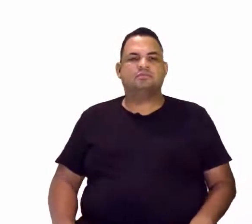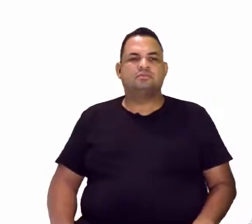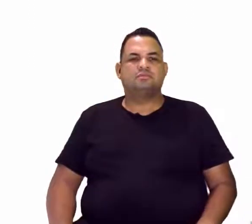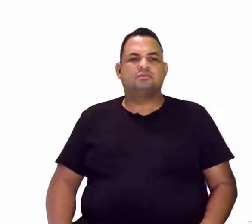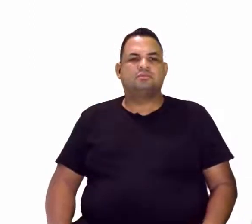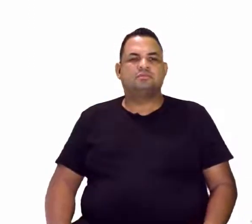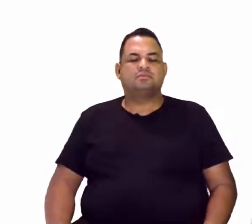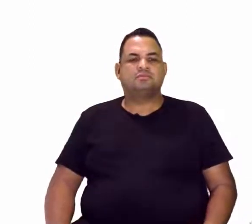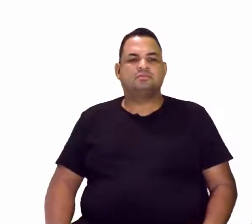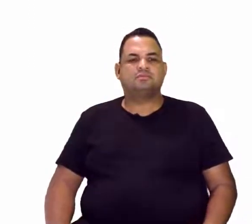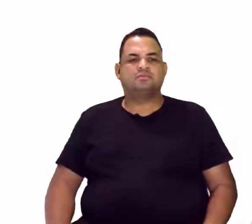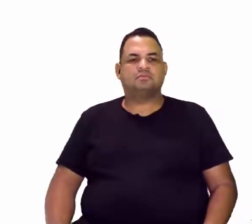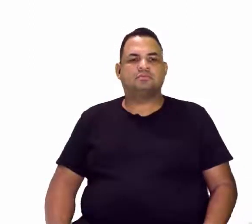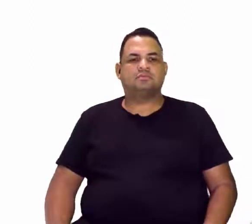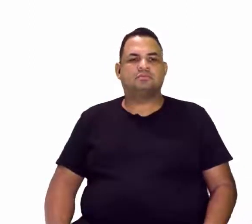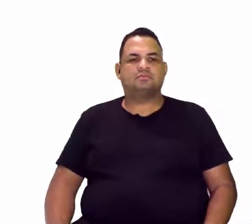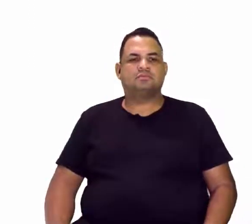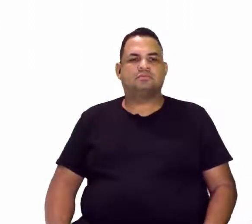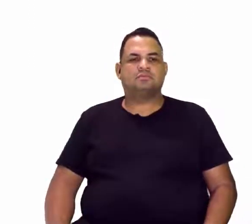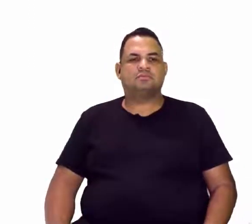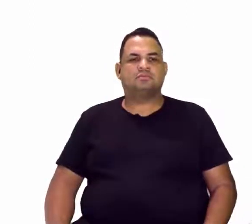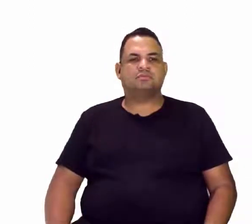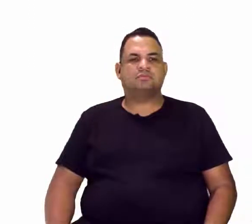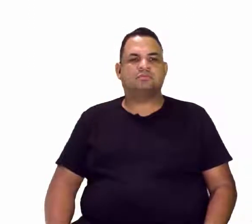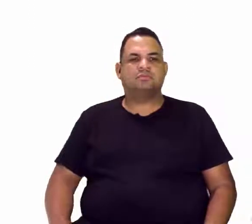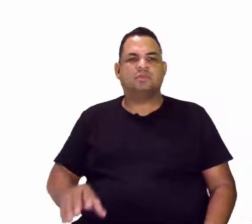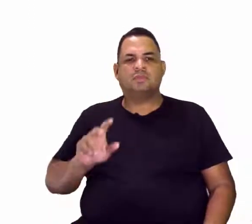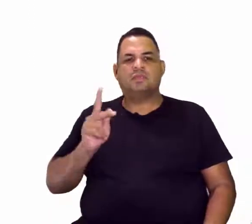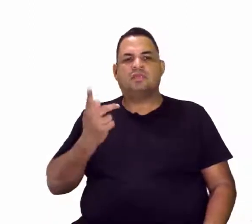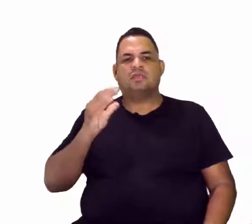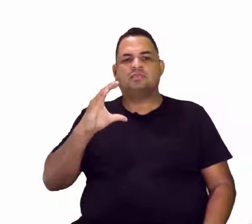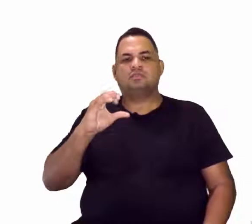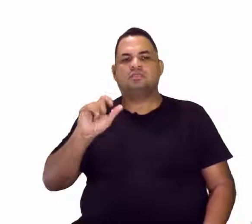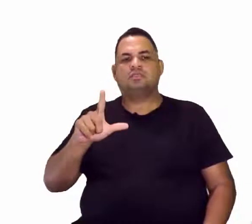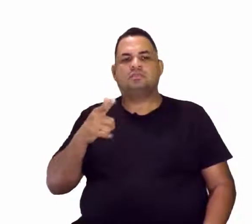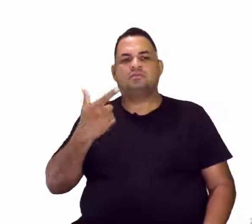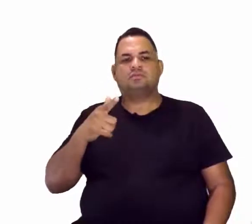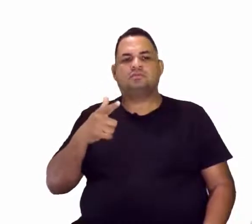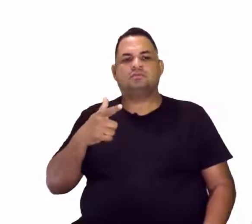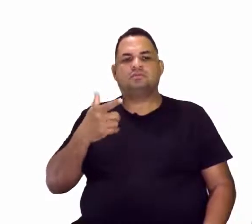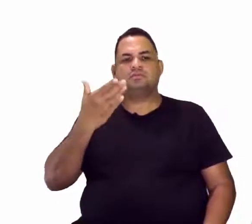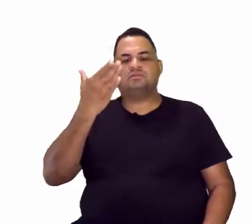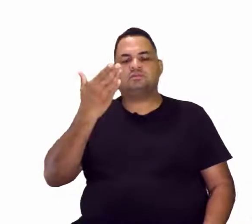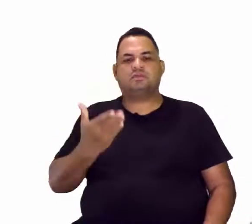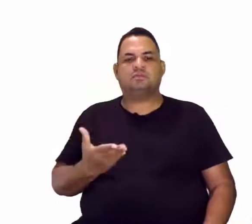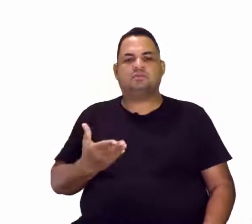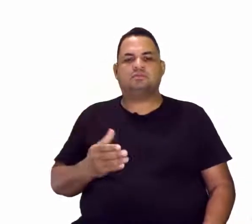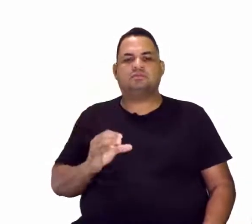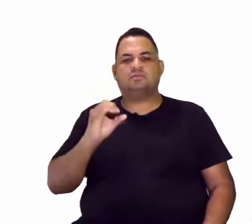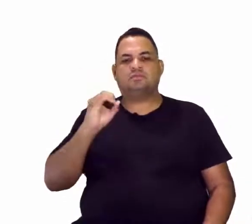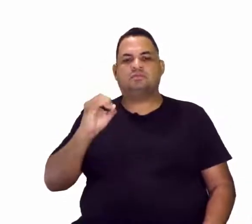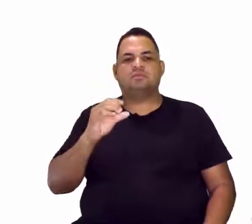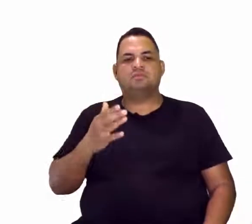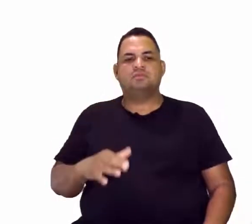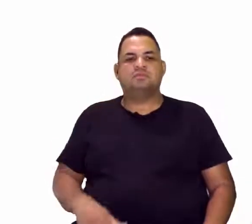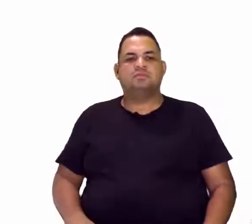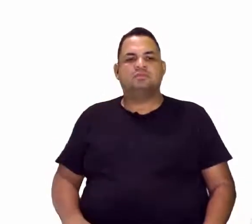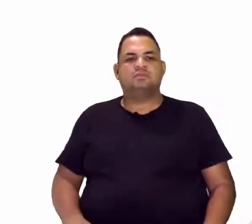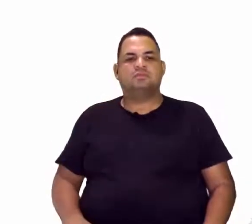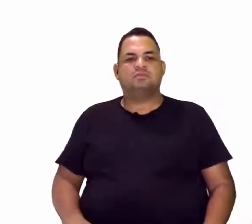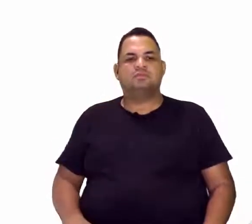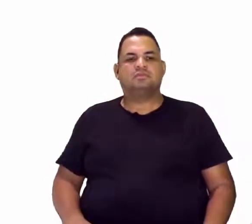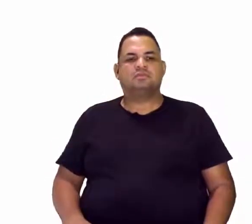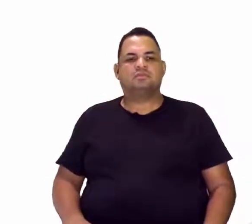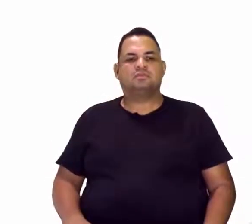ele. Então, se é o ácido clorídrico, ele vai ser HCl, não tem oxigênio. Então, todas as alternativas onde o ácido clorídrico